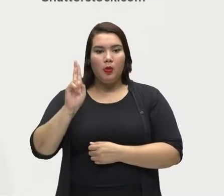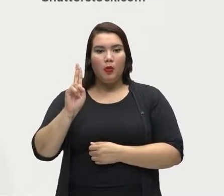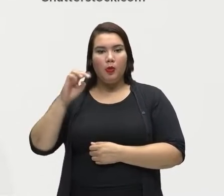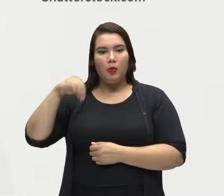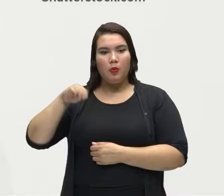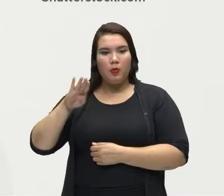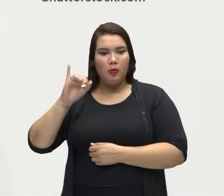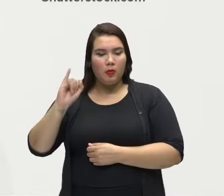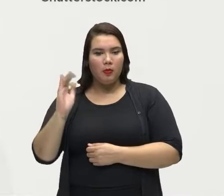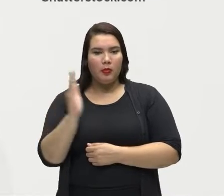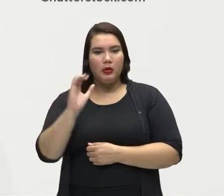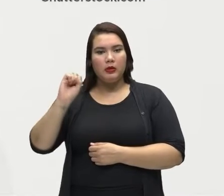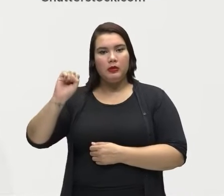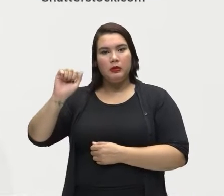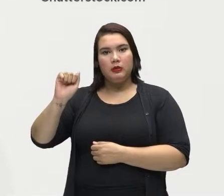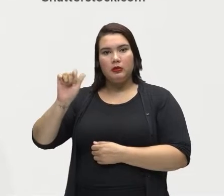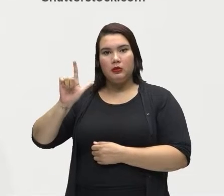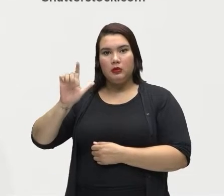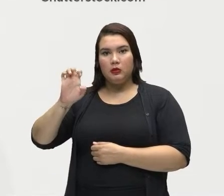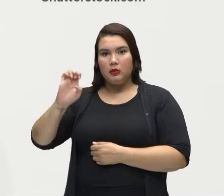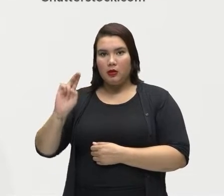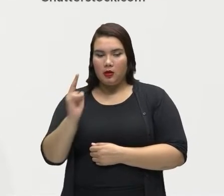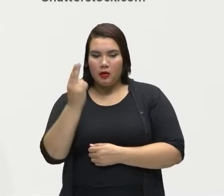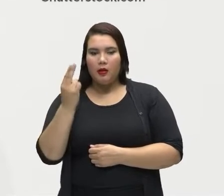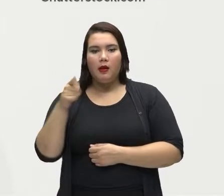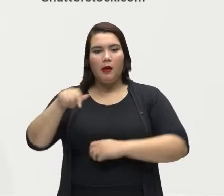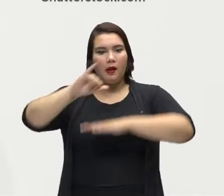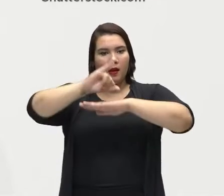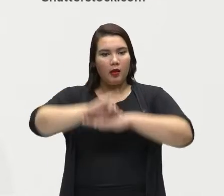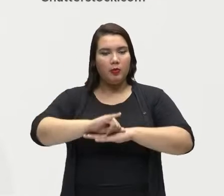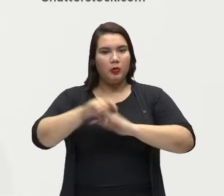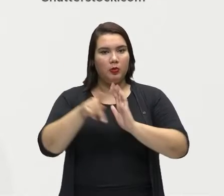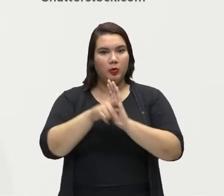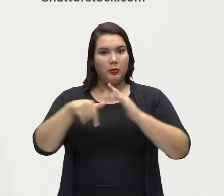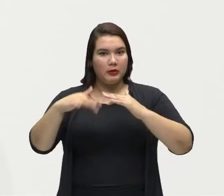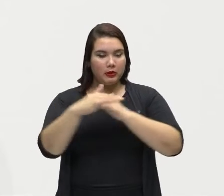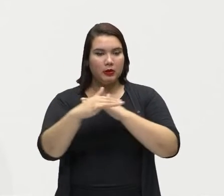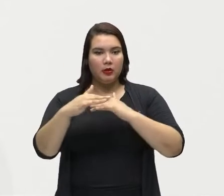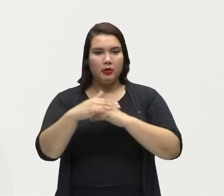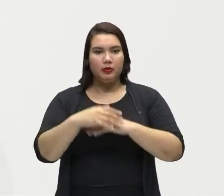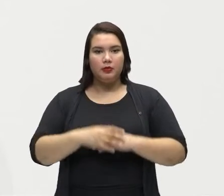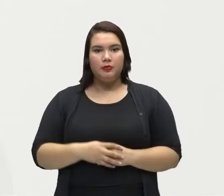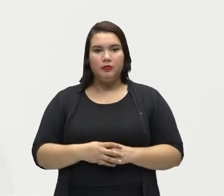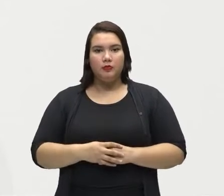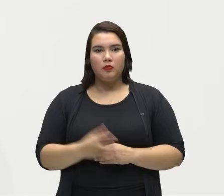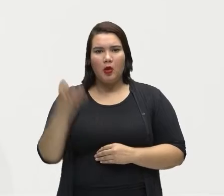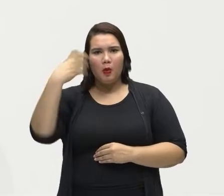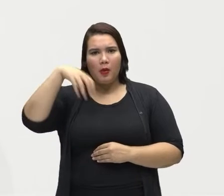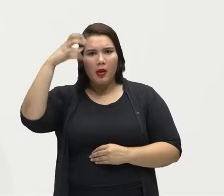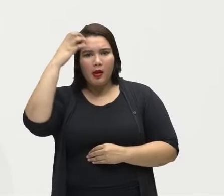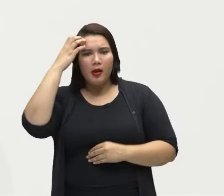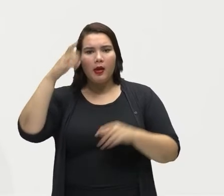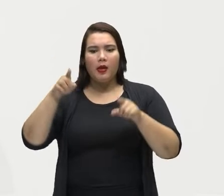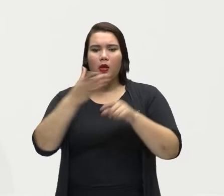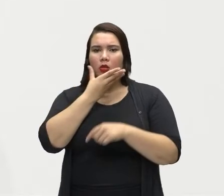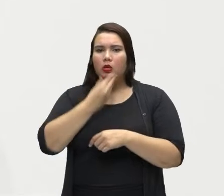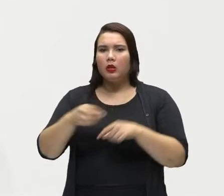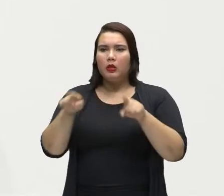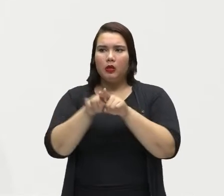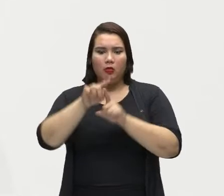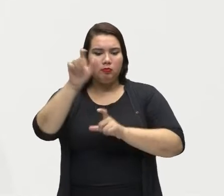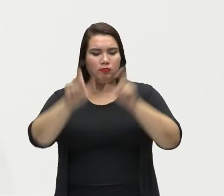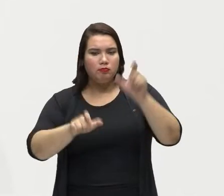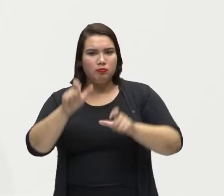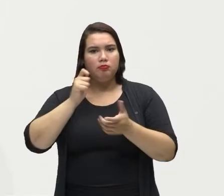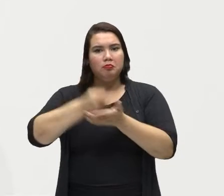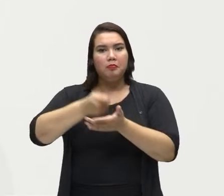pronuncia. Essa era a capital do Império de Gana. O rei e seus nobres cobravam impostos dos povos